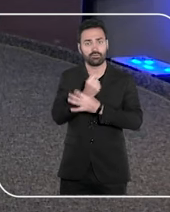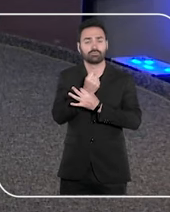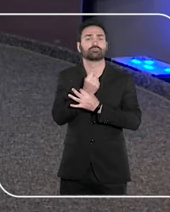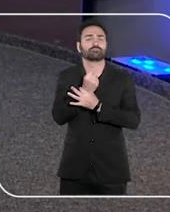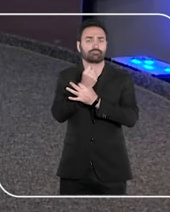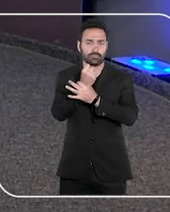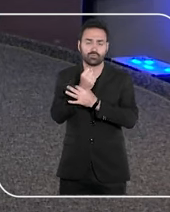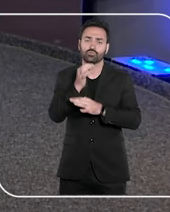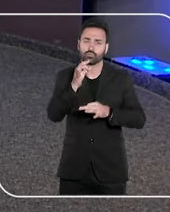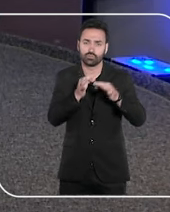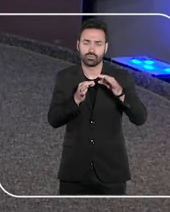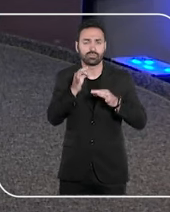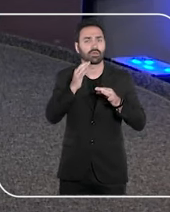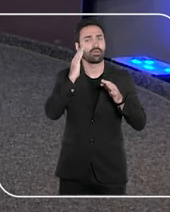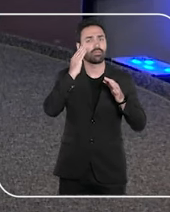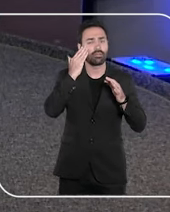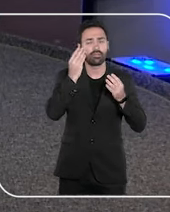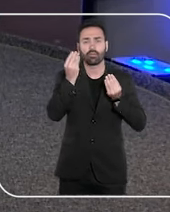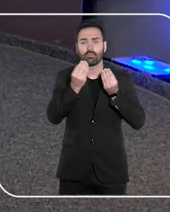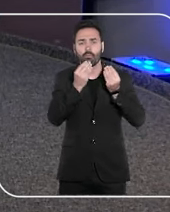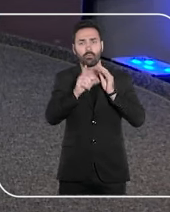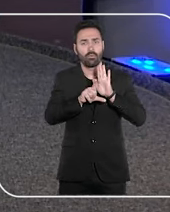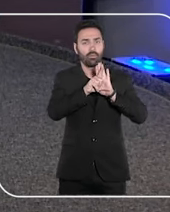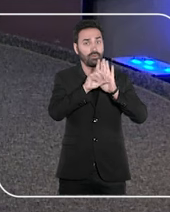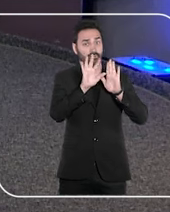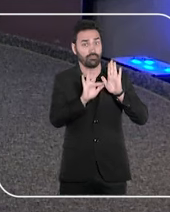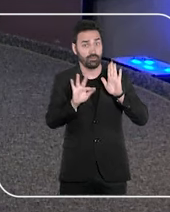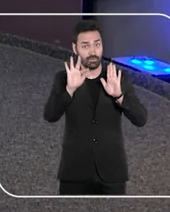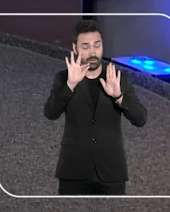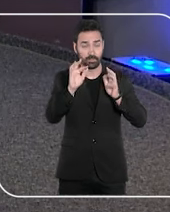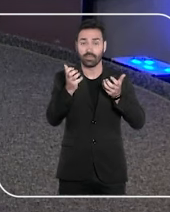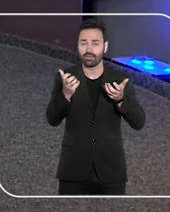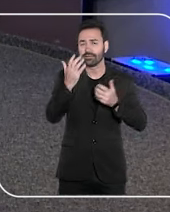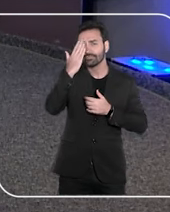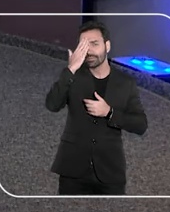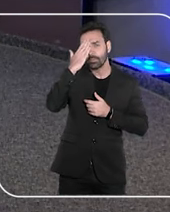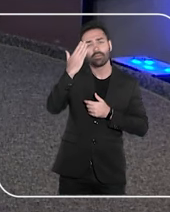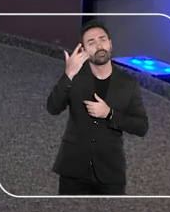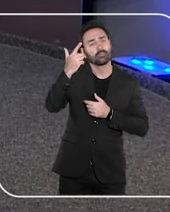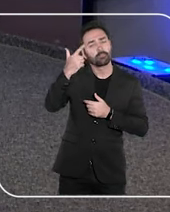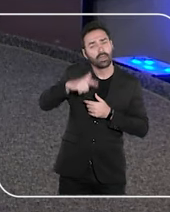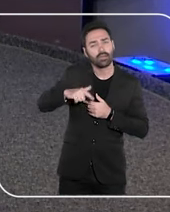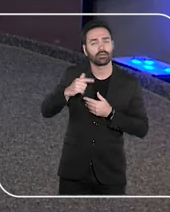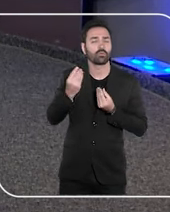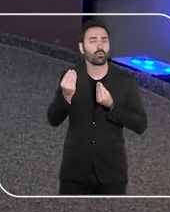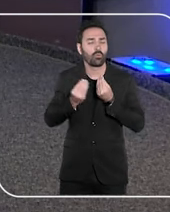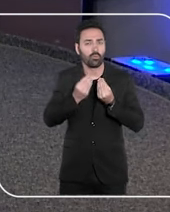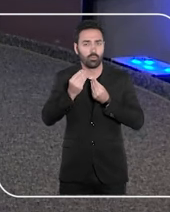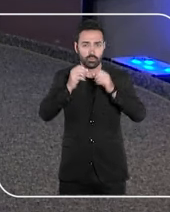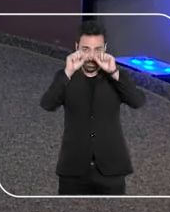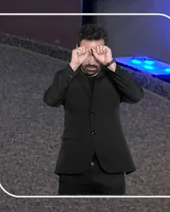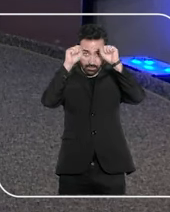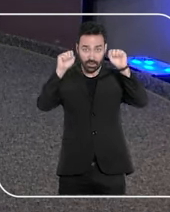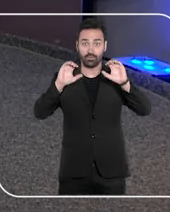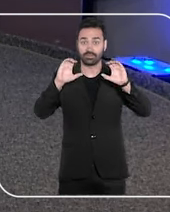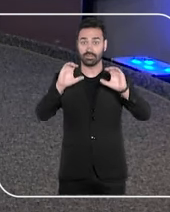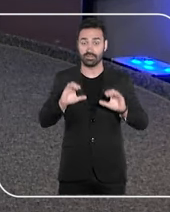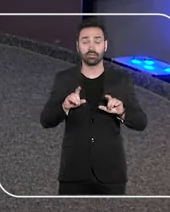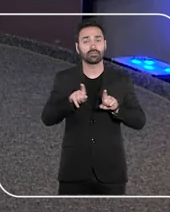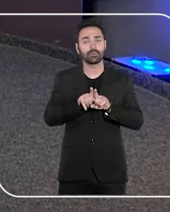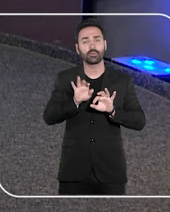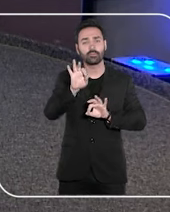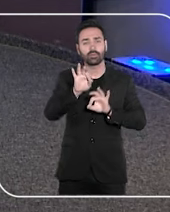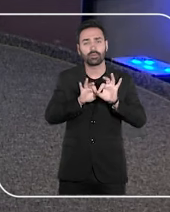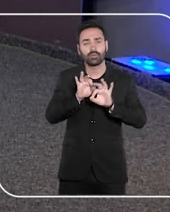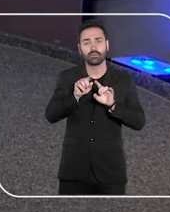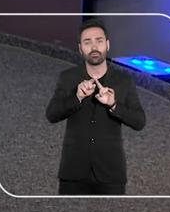na interpretação das leis federais. E quer saber mais sobre o Tribunal da Cidadania e seus planos para os